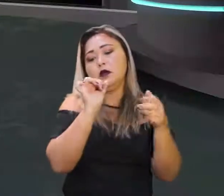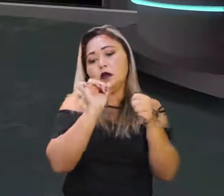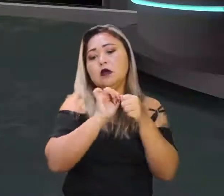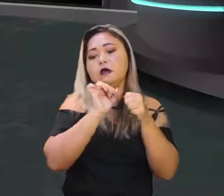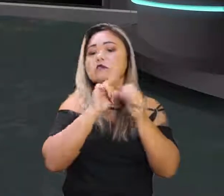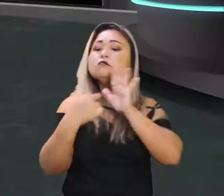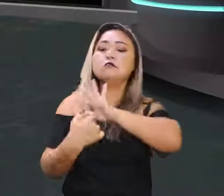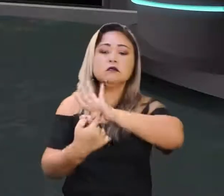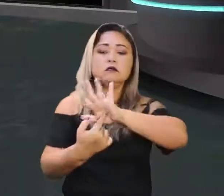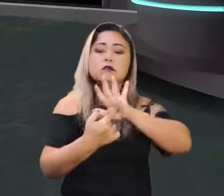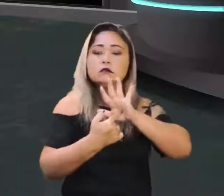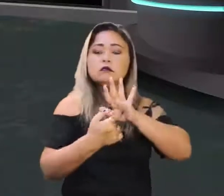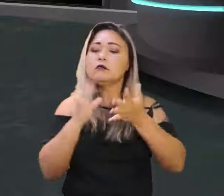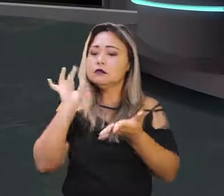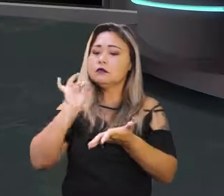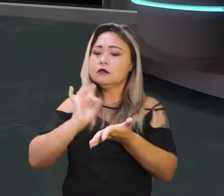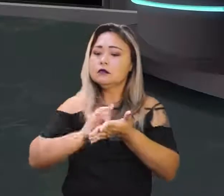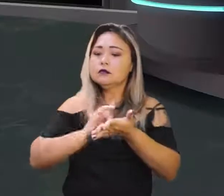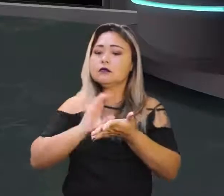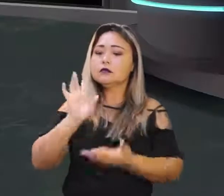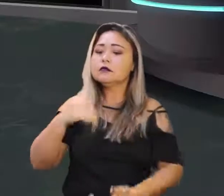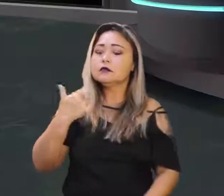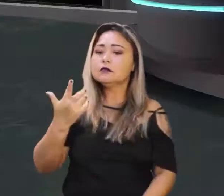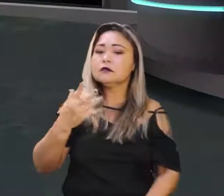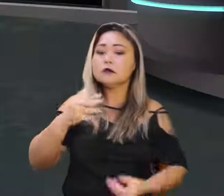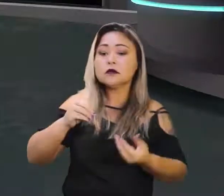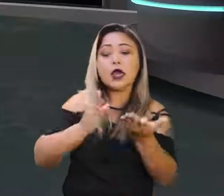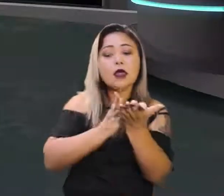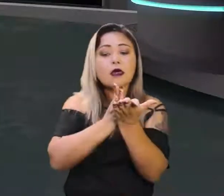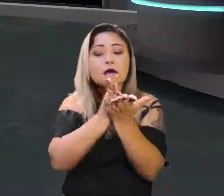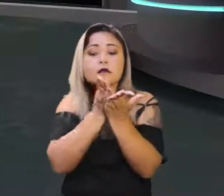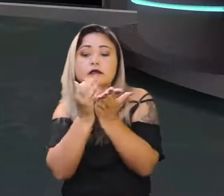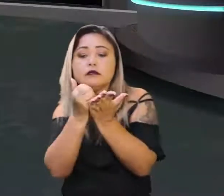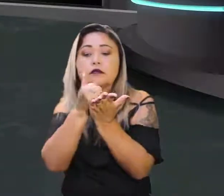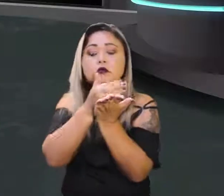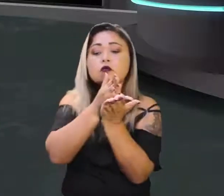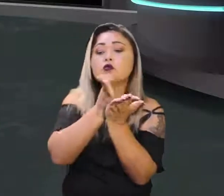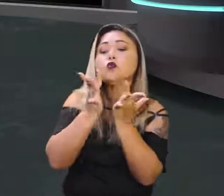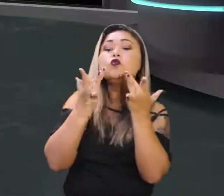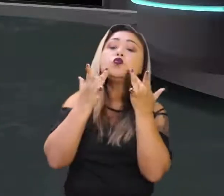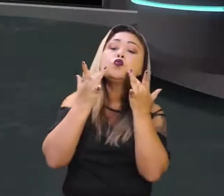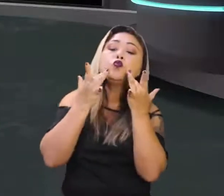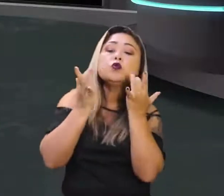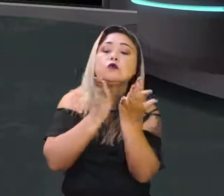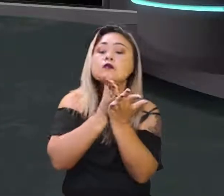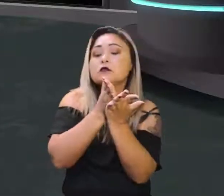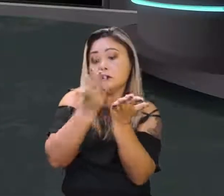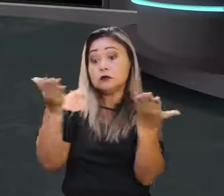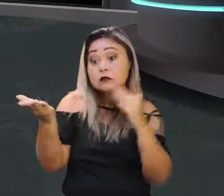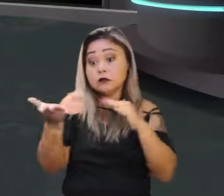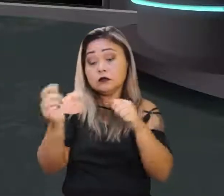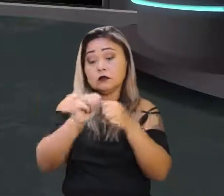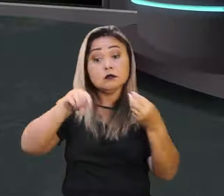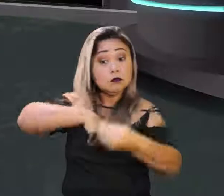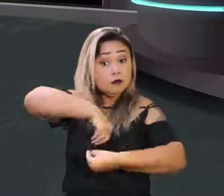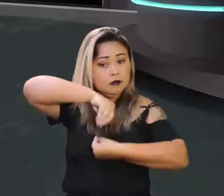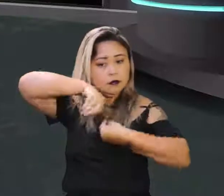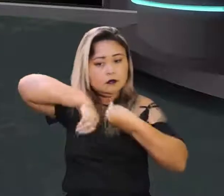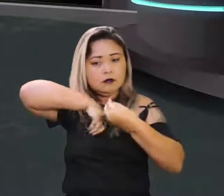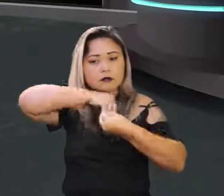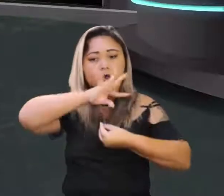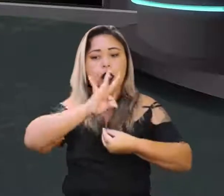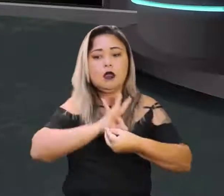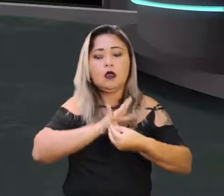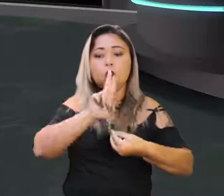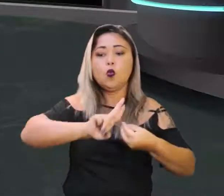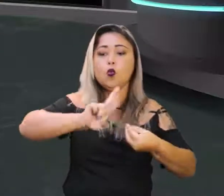sua apresentação. Na verdade, há essa hibridação, né? No teatro, na atualidade, a mistura de técnicas